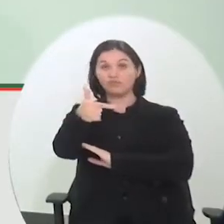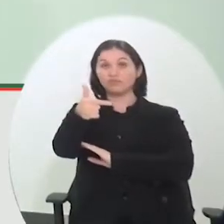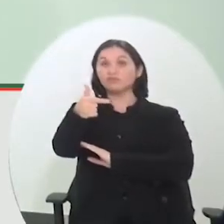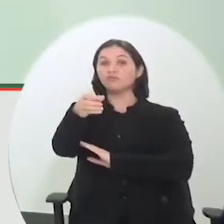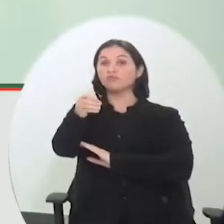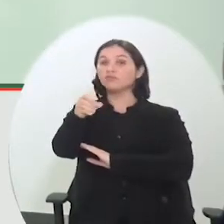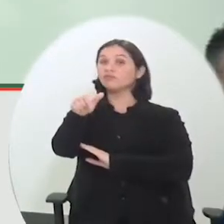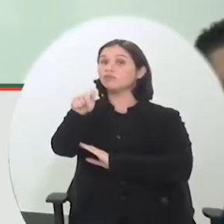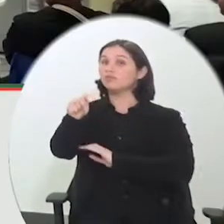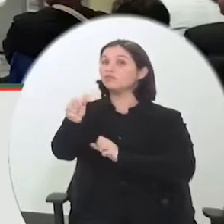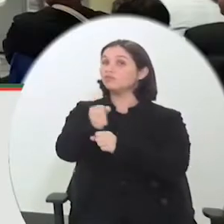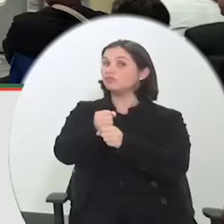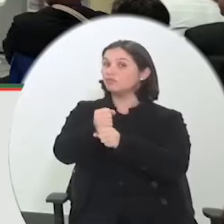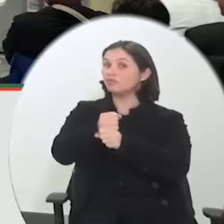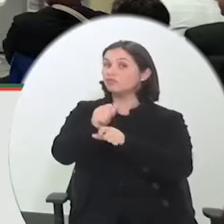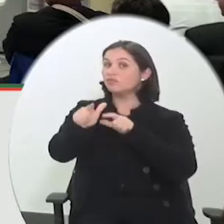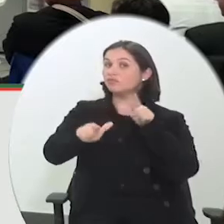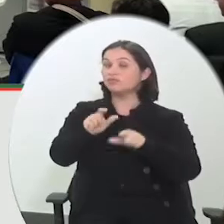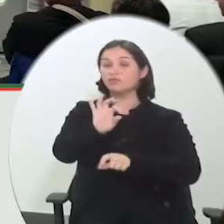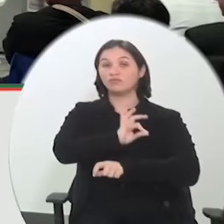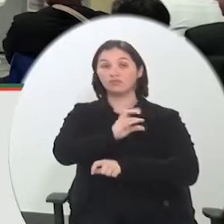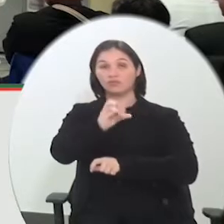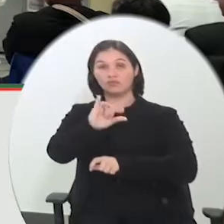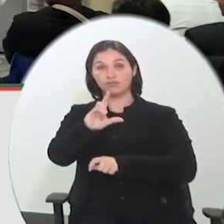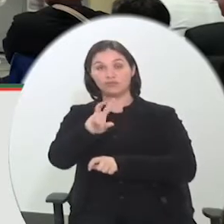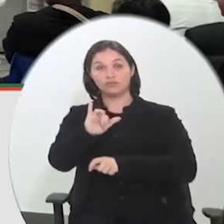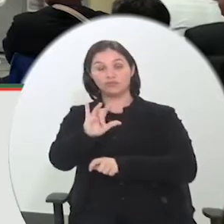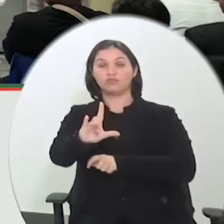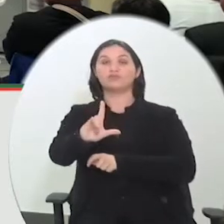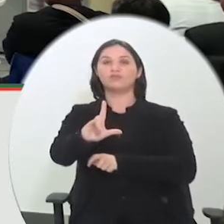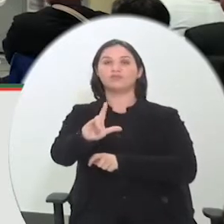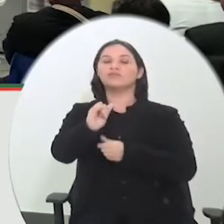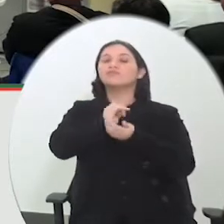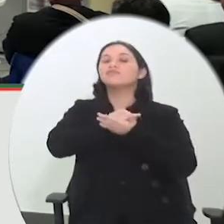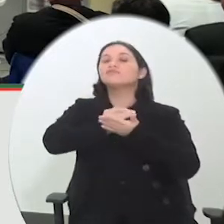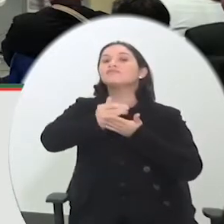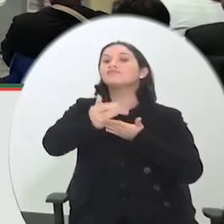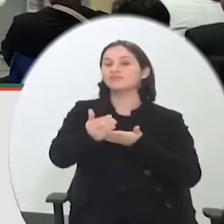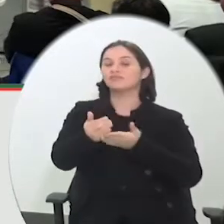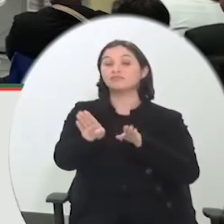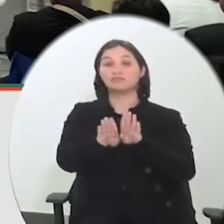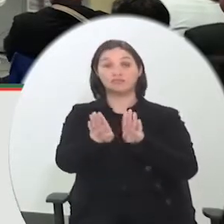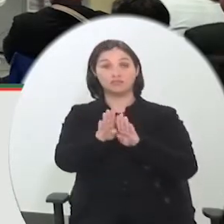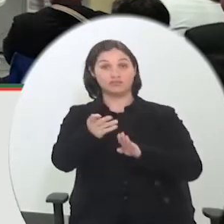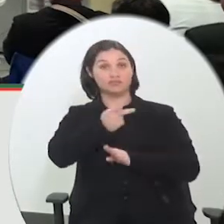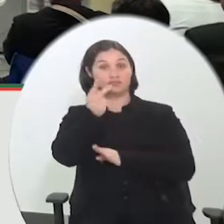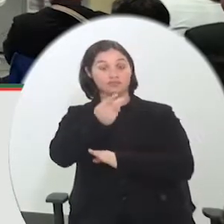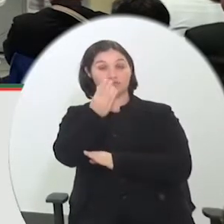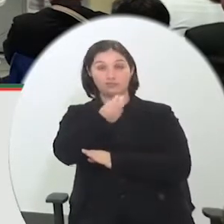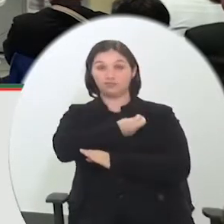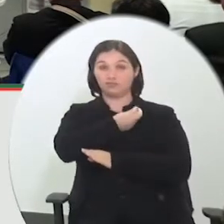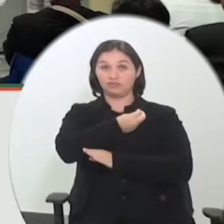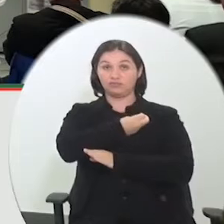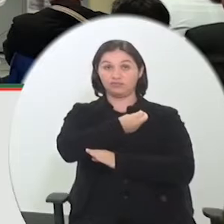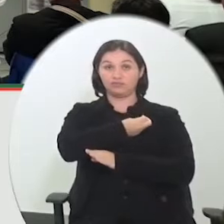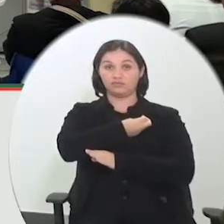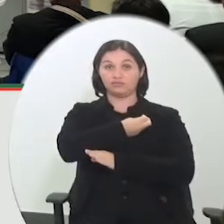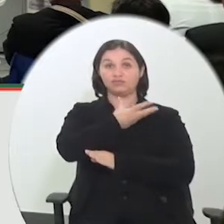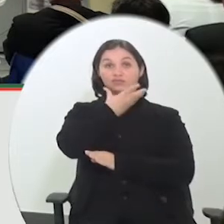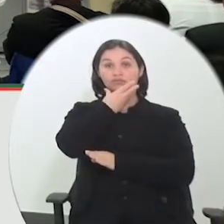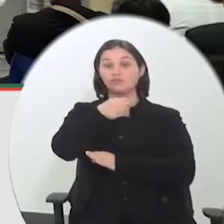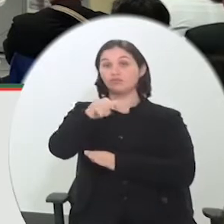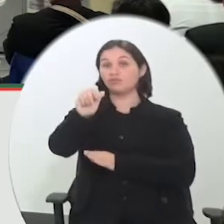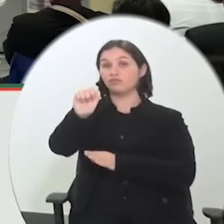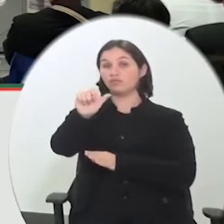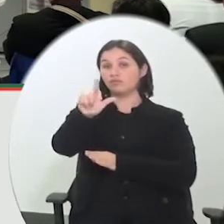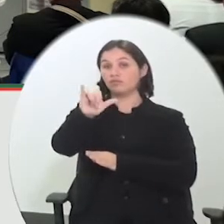da Polícia Civil do Estado de Santa Catarina. Registramos também a presença do excelentíssimo senhor Alisson Pires,